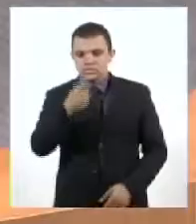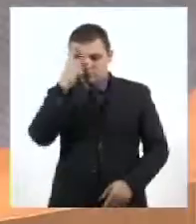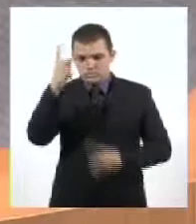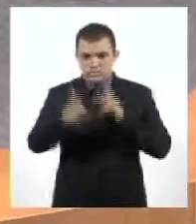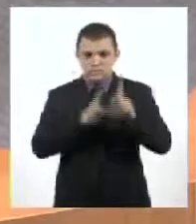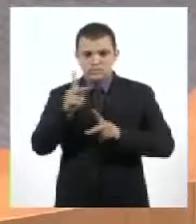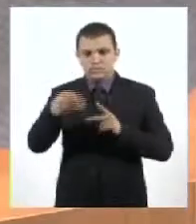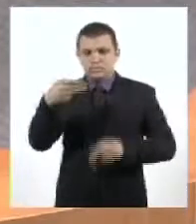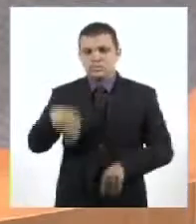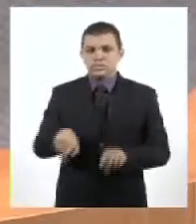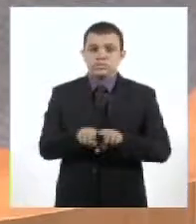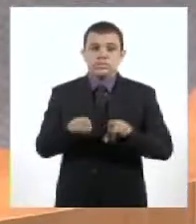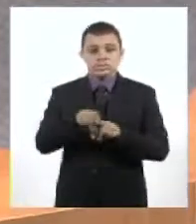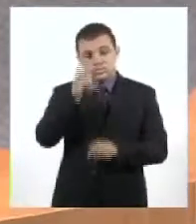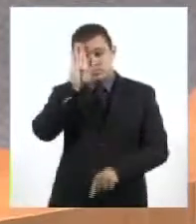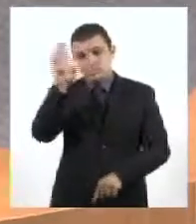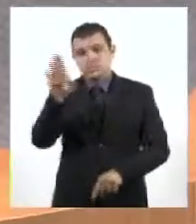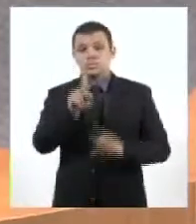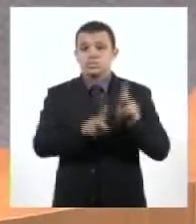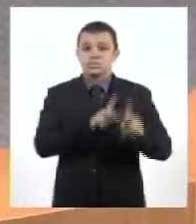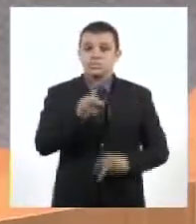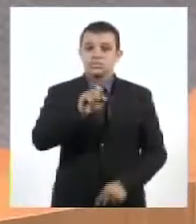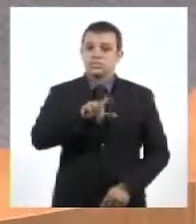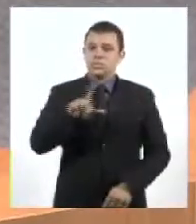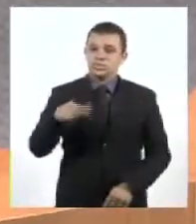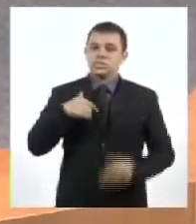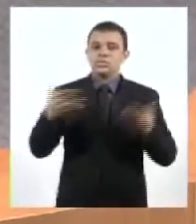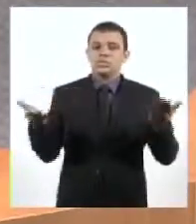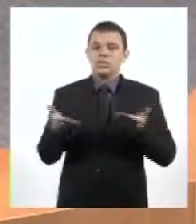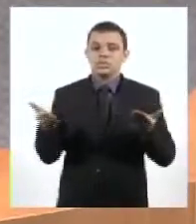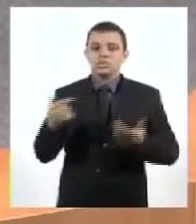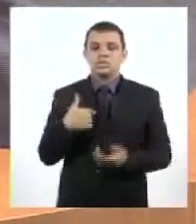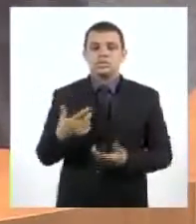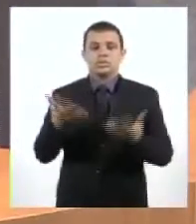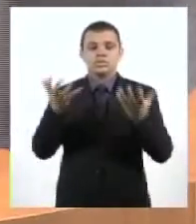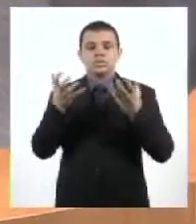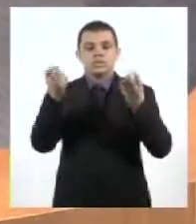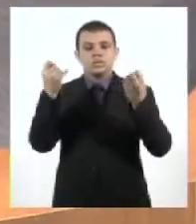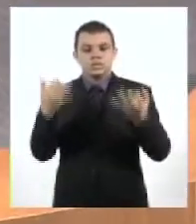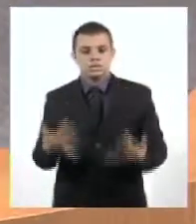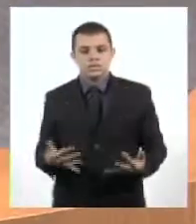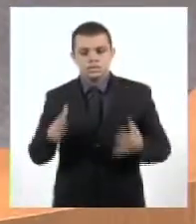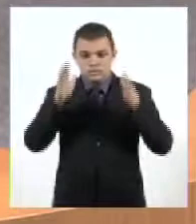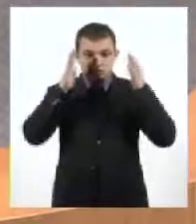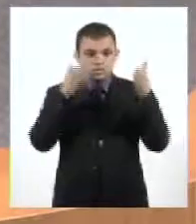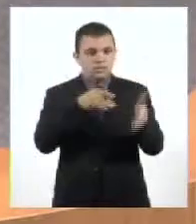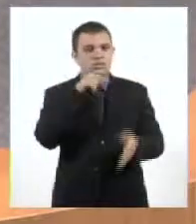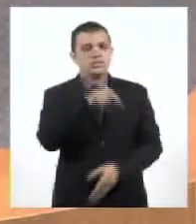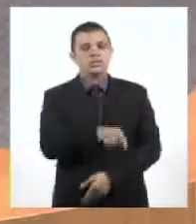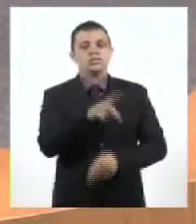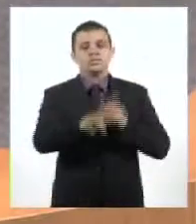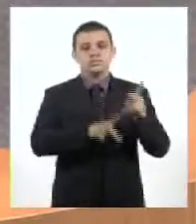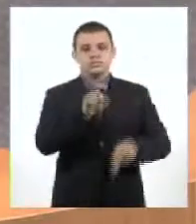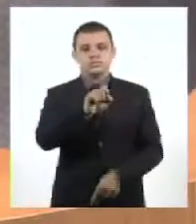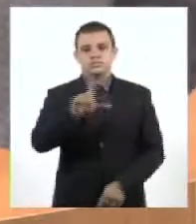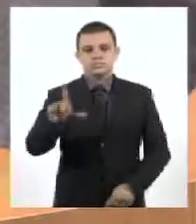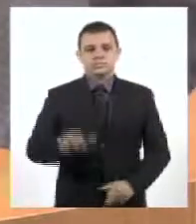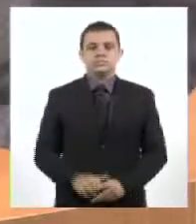povo da capital São Luís, aonde eu quero aqui especificamente falar. A semana que se